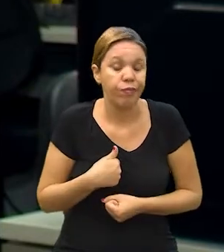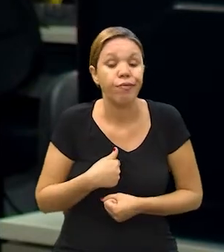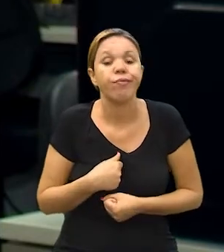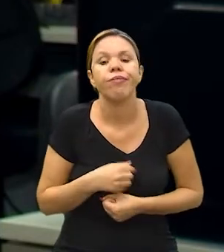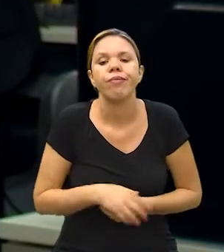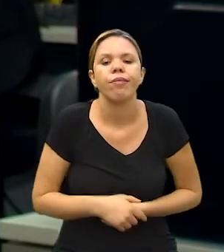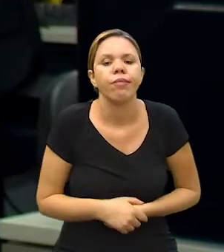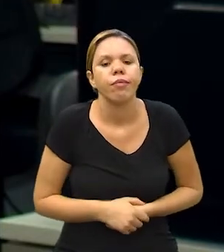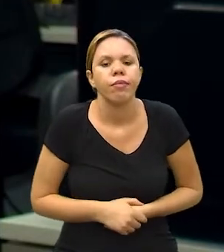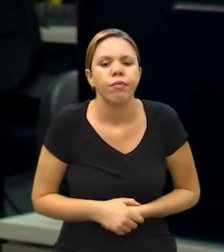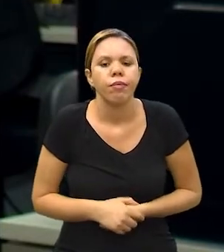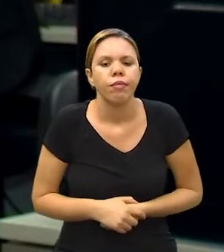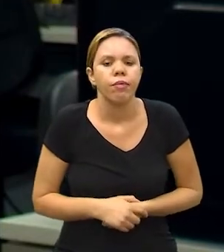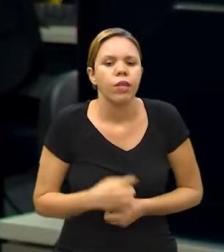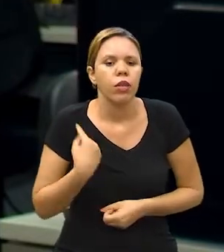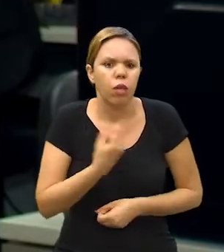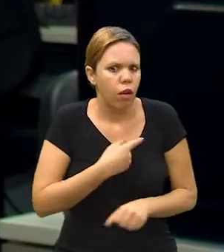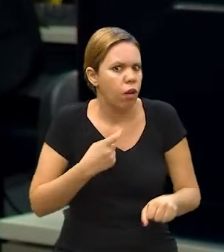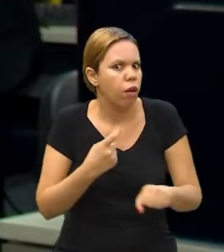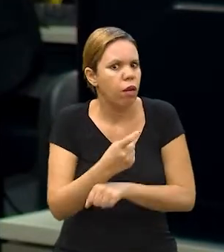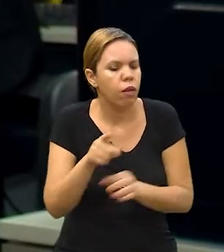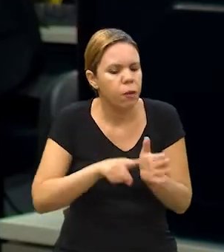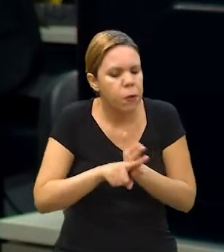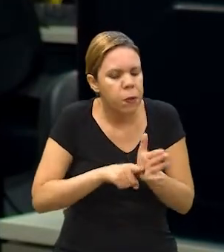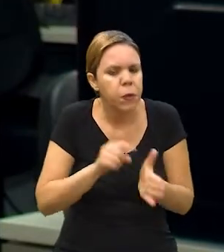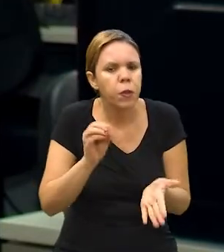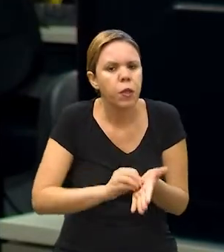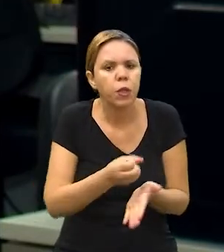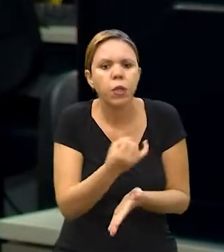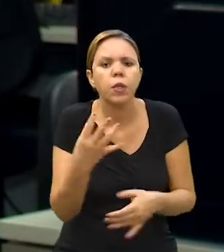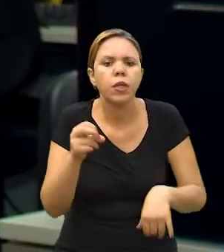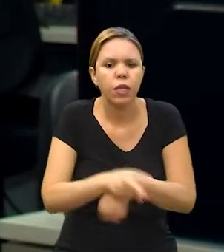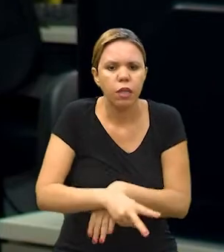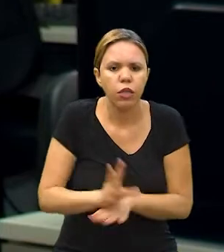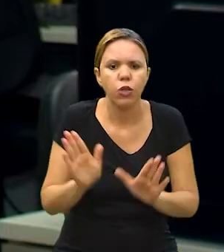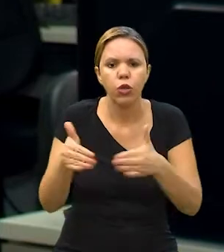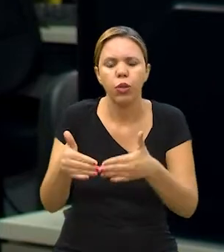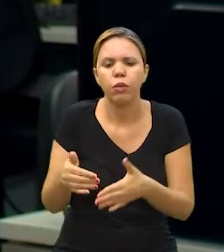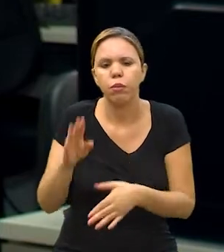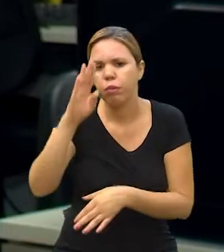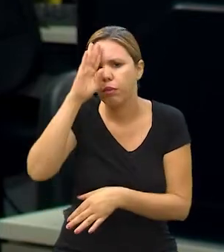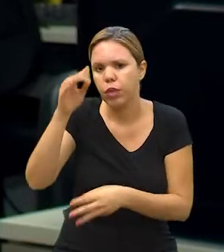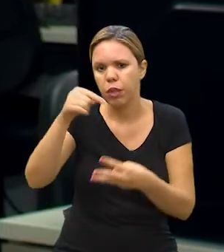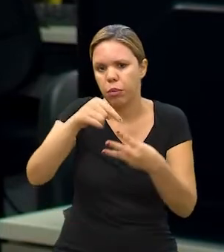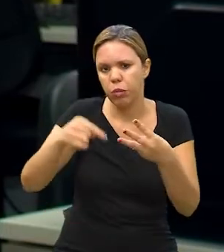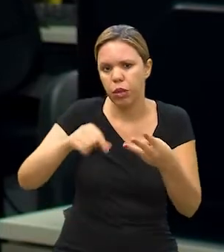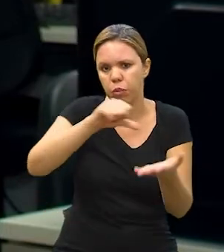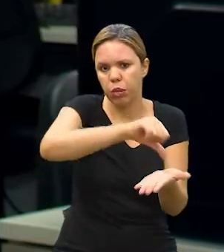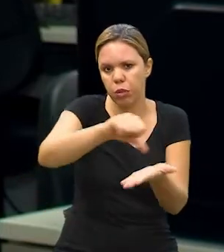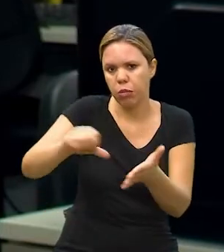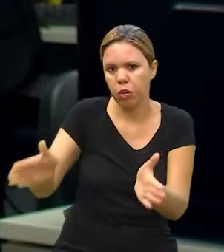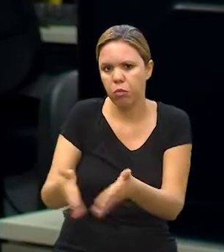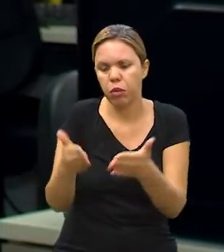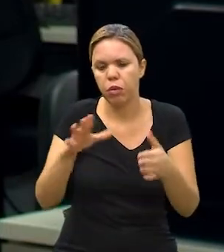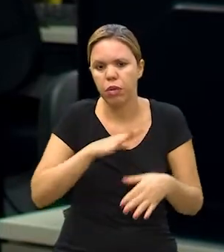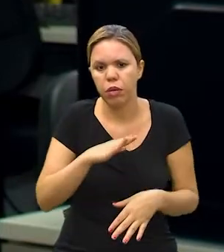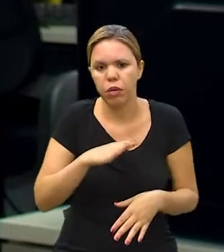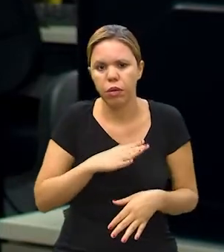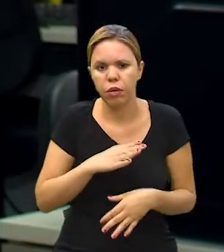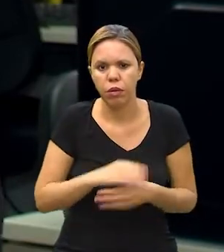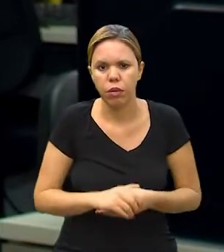sentido, nós acabamos descobrindo, né, que o déficit de vagas se concentra principalmente nas 3 regiões mais pobres da cidade,